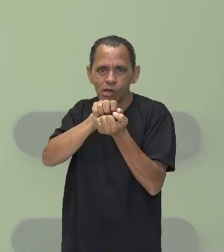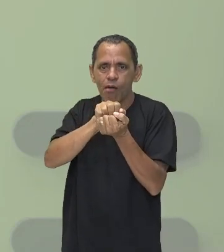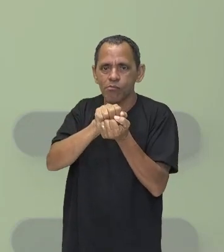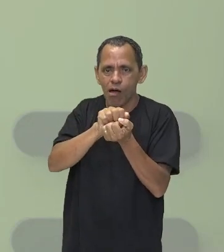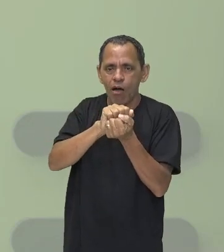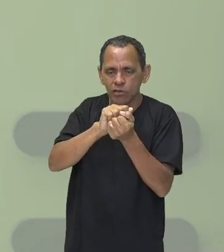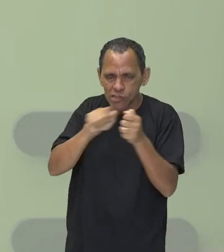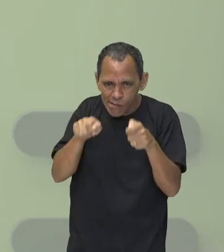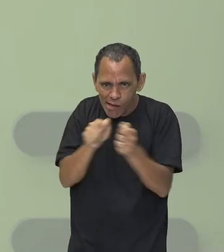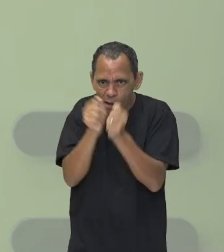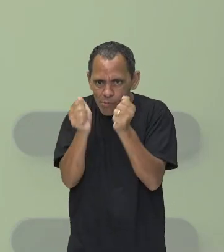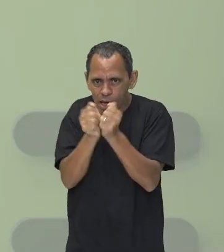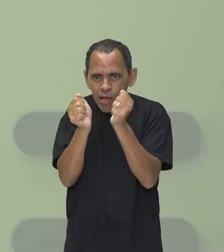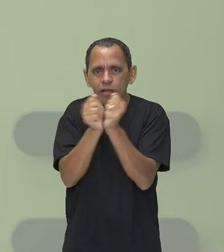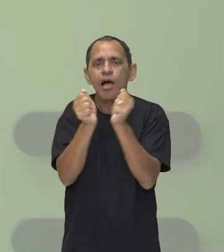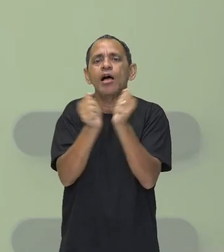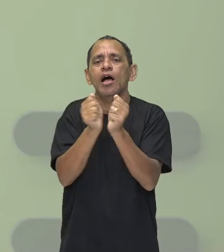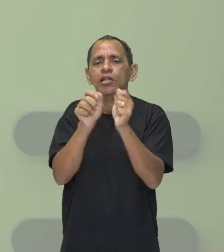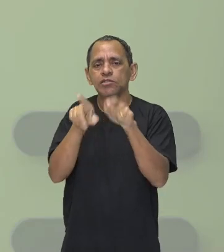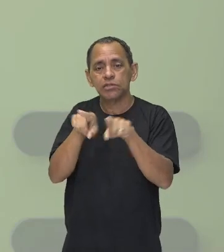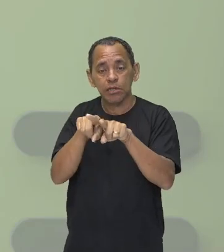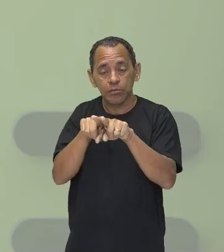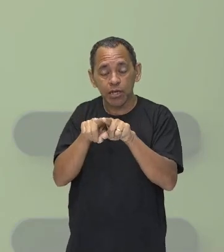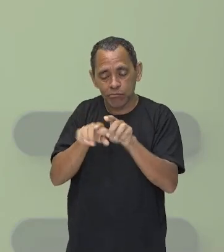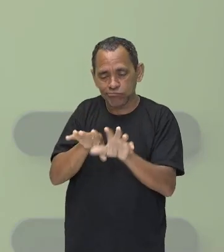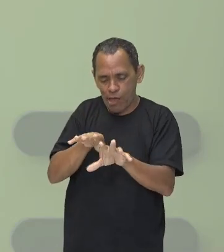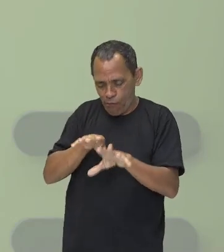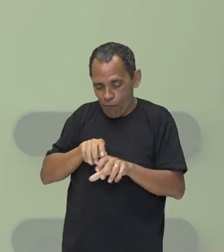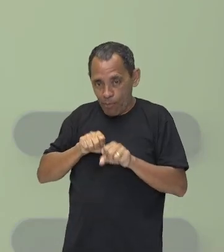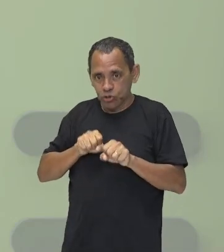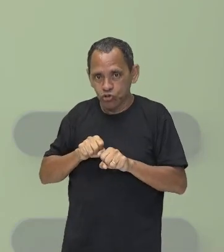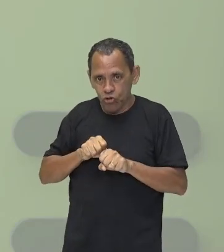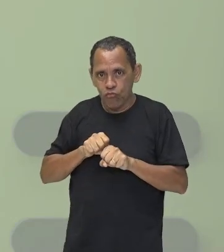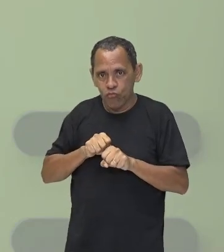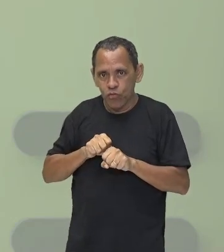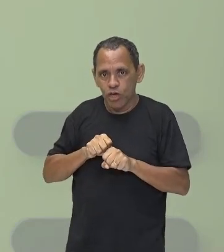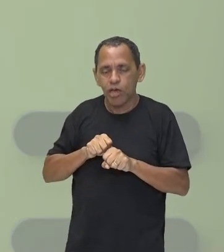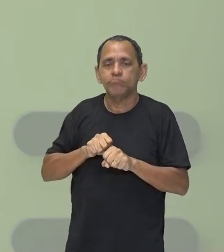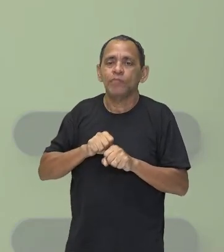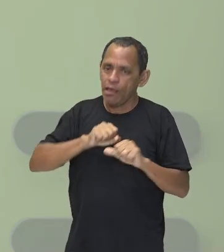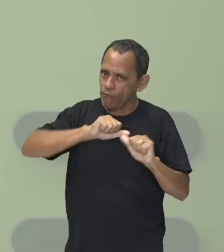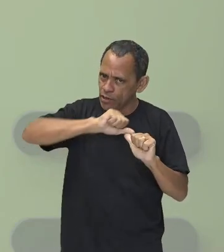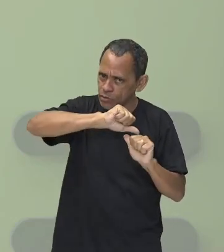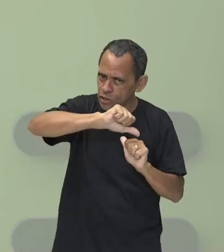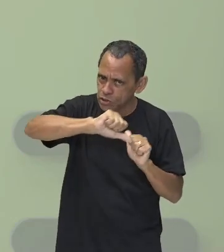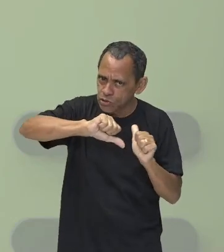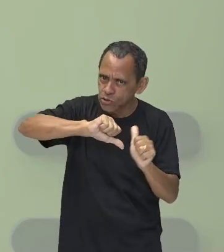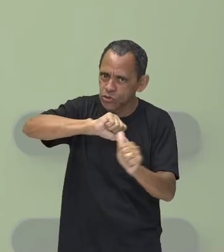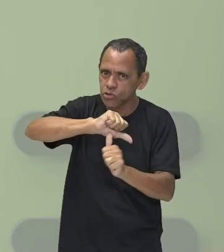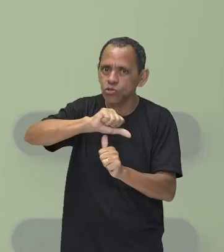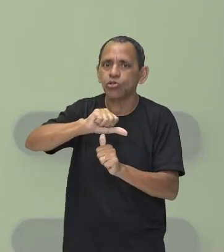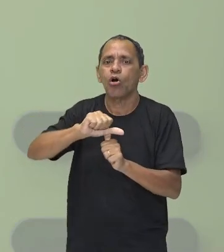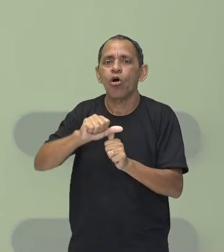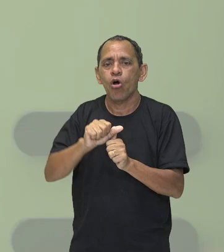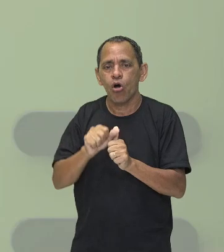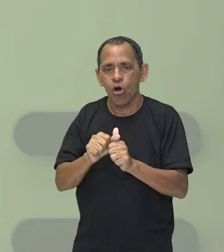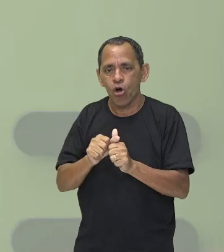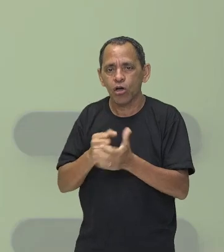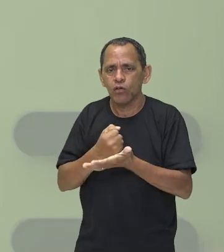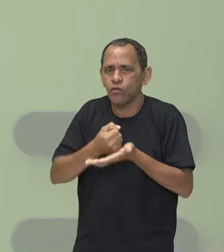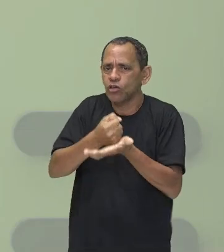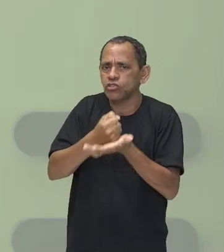tudo quebrado, elas vão absorver e em troca nessa simbiose, que é uma troca, elas vão nos